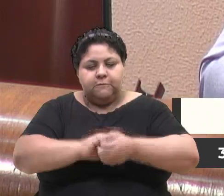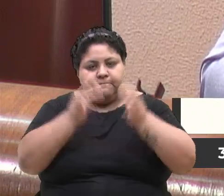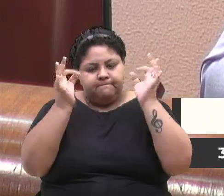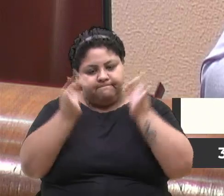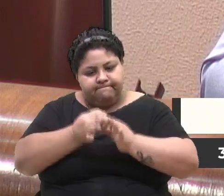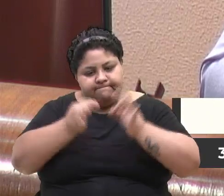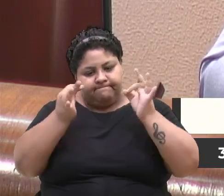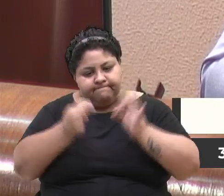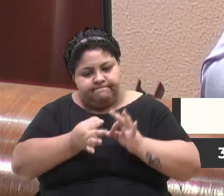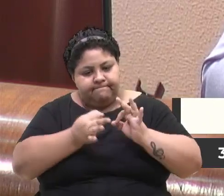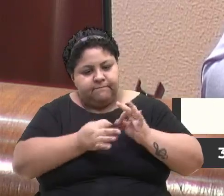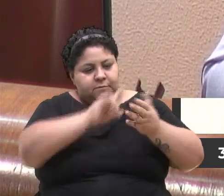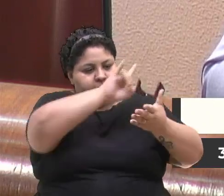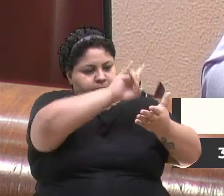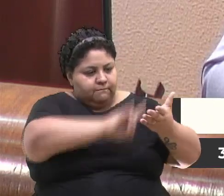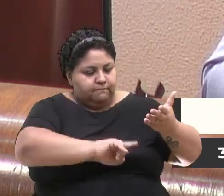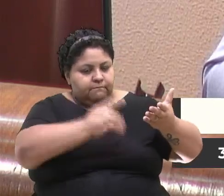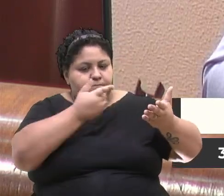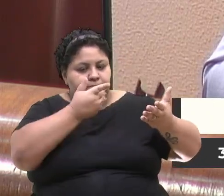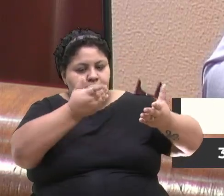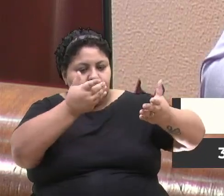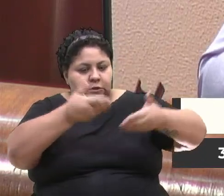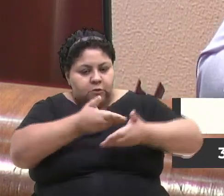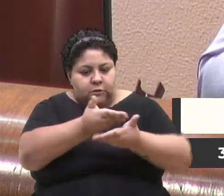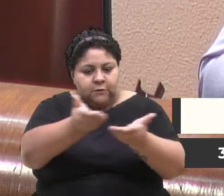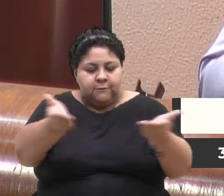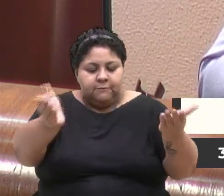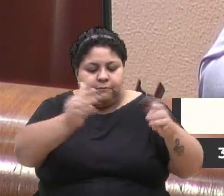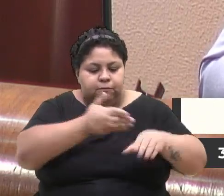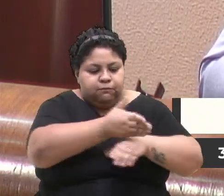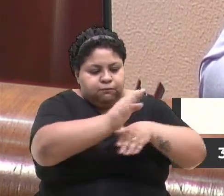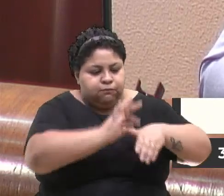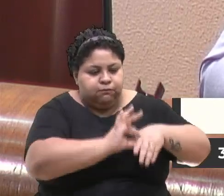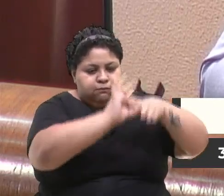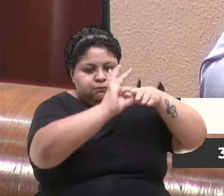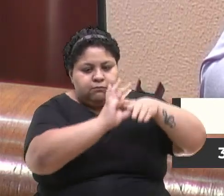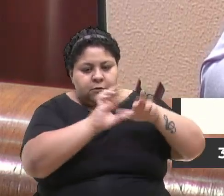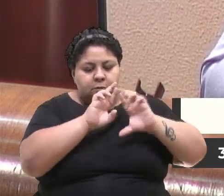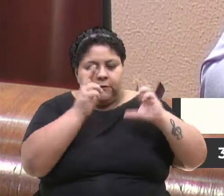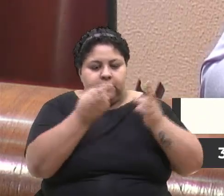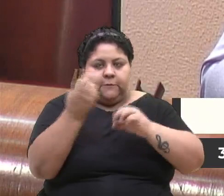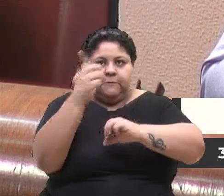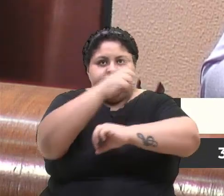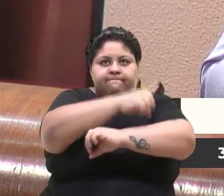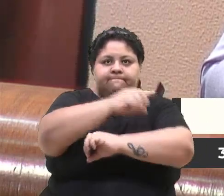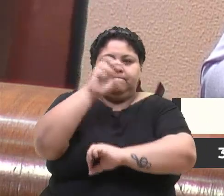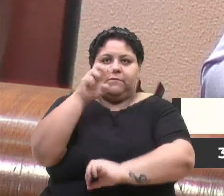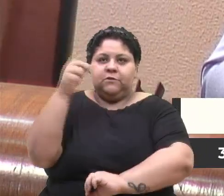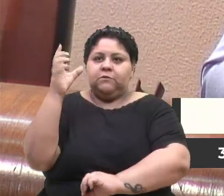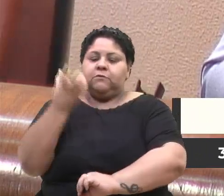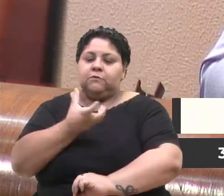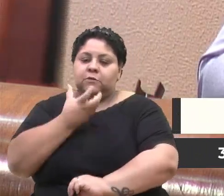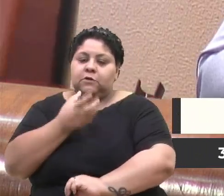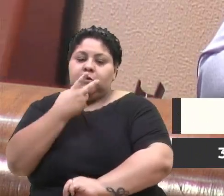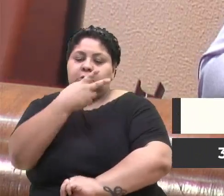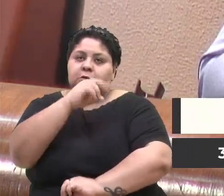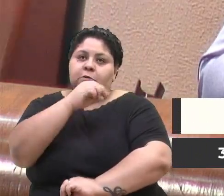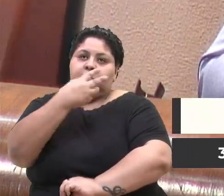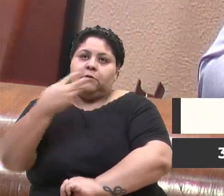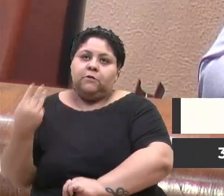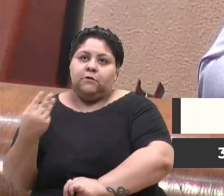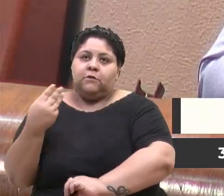por meio deste, requerer o espaço de acordo de liderança na sessão ordinária do dia 5 de dezembro de 2023, terça-feira,